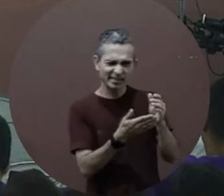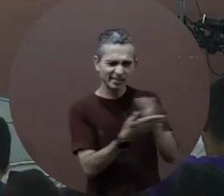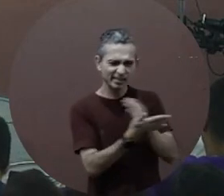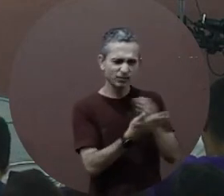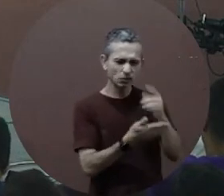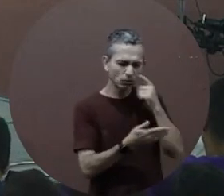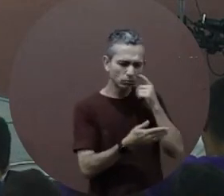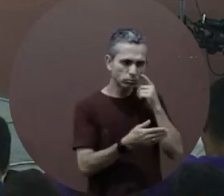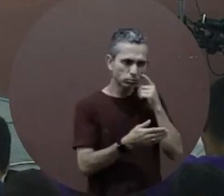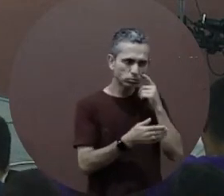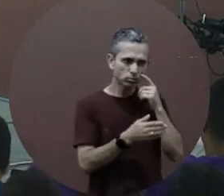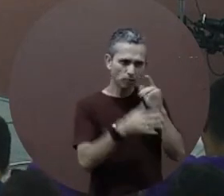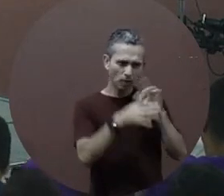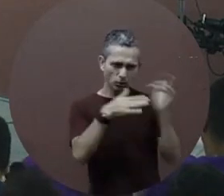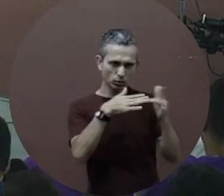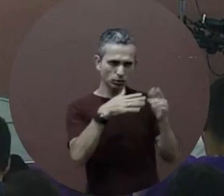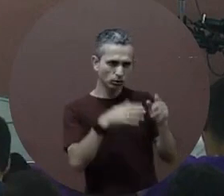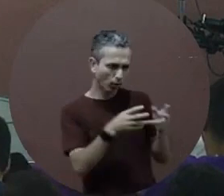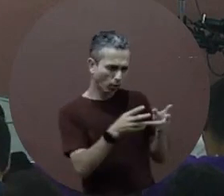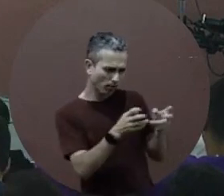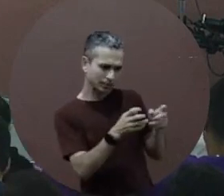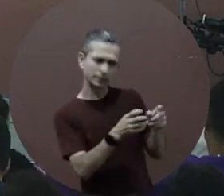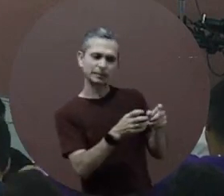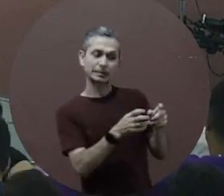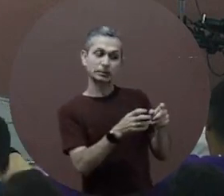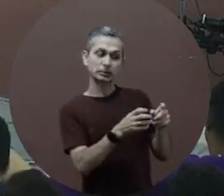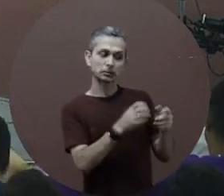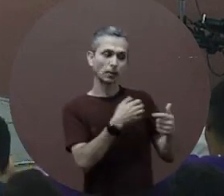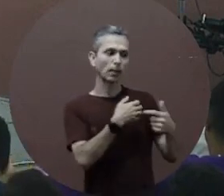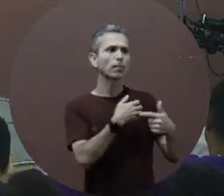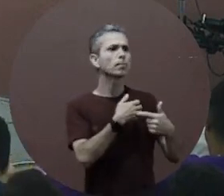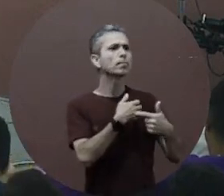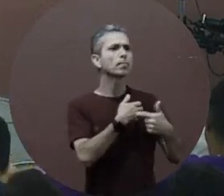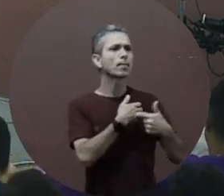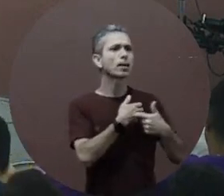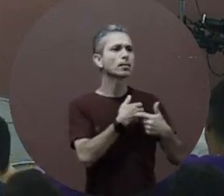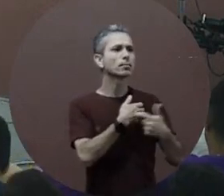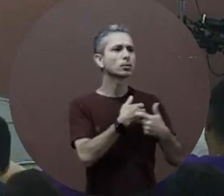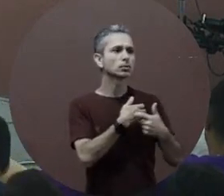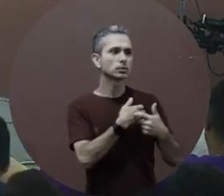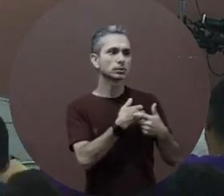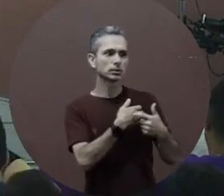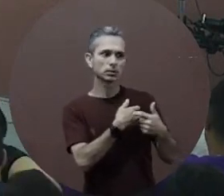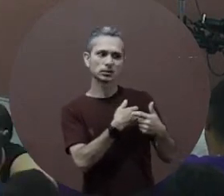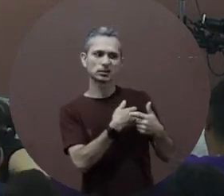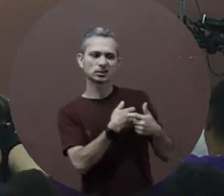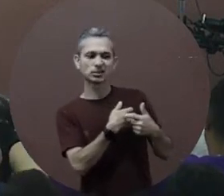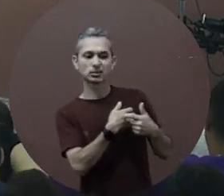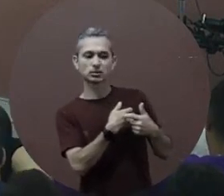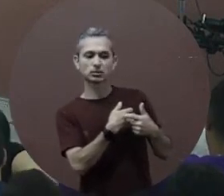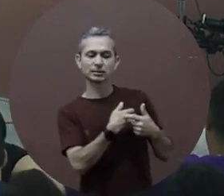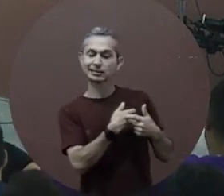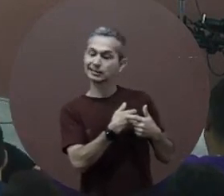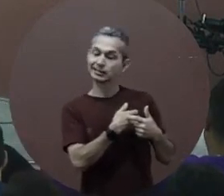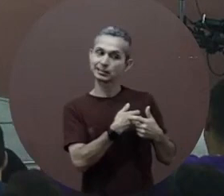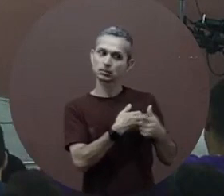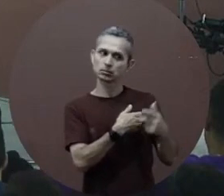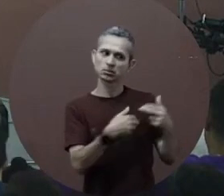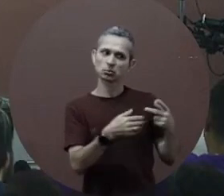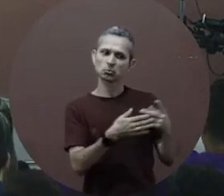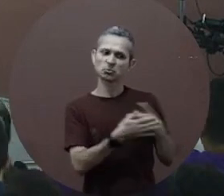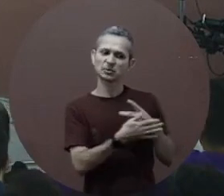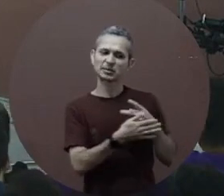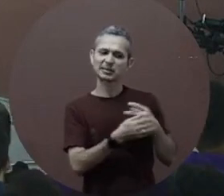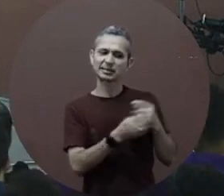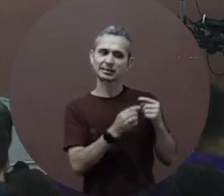negócio de crente não. Você está vendo a alma do cara, você está vendo o coração dele. Sabe por quê? Porque as suas ações revelam o seu